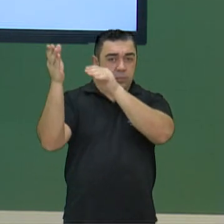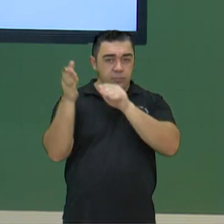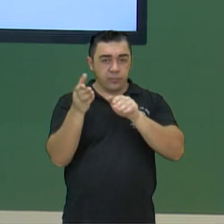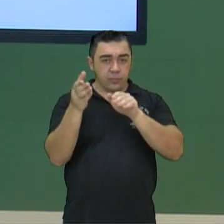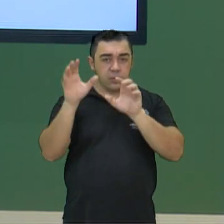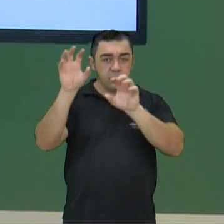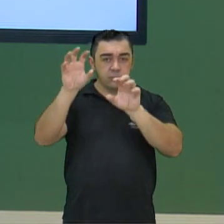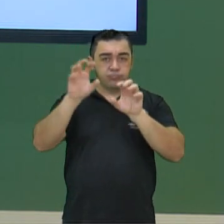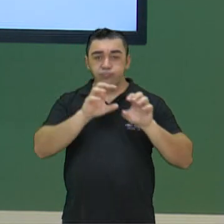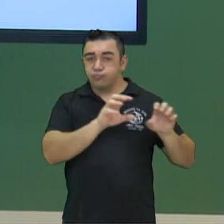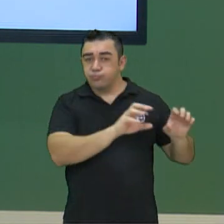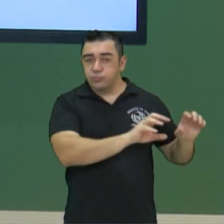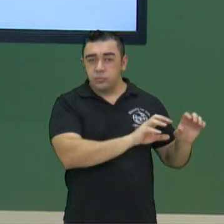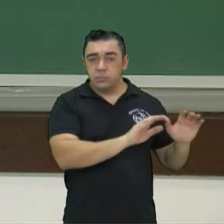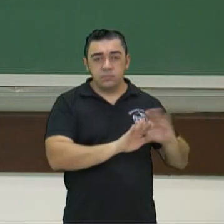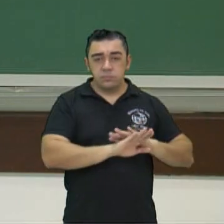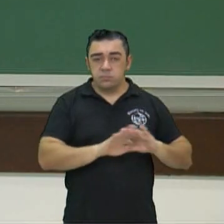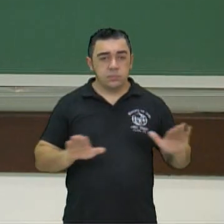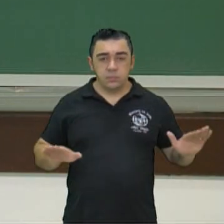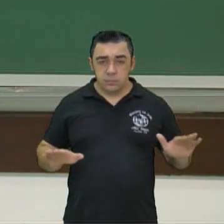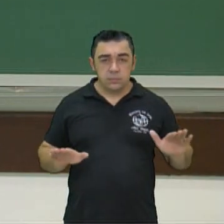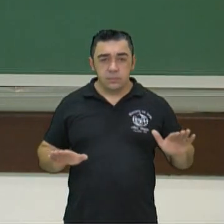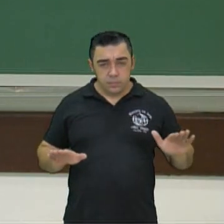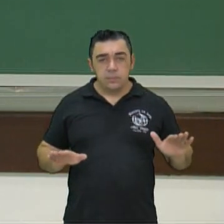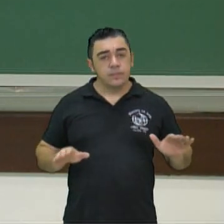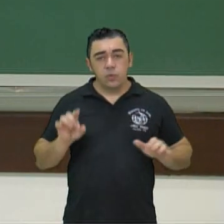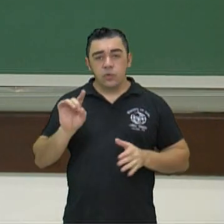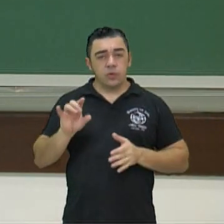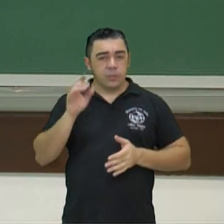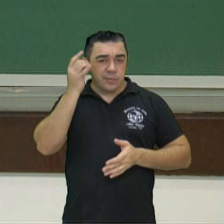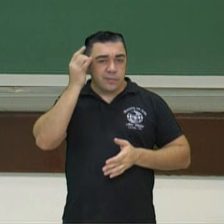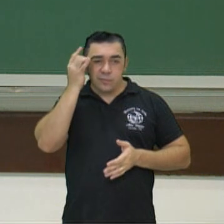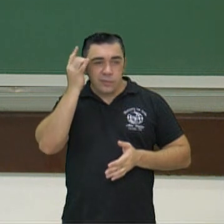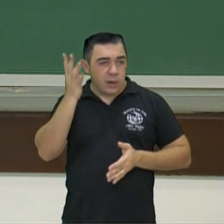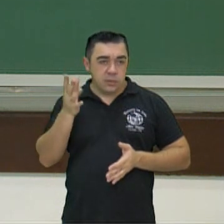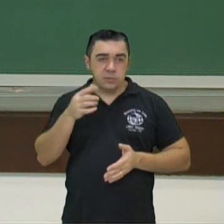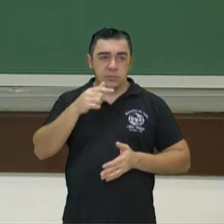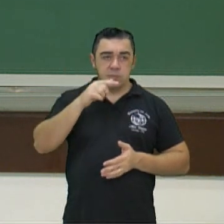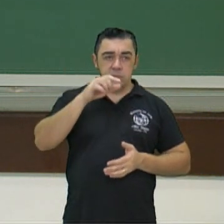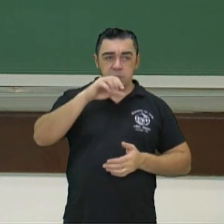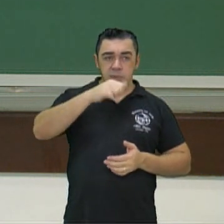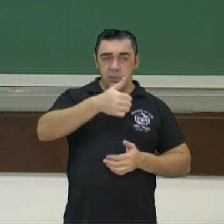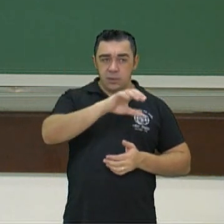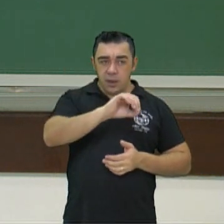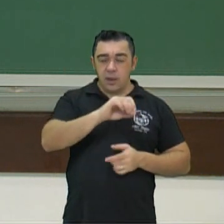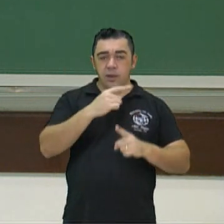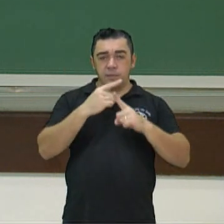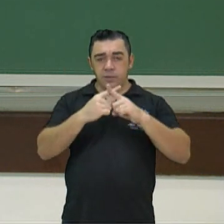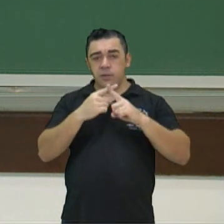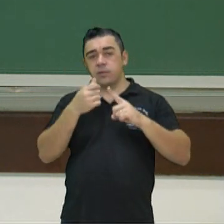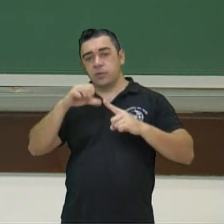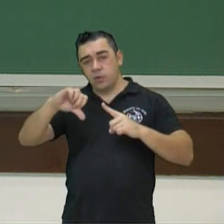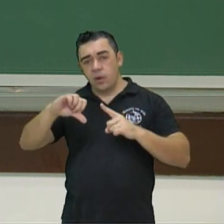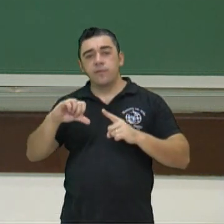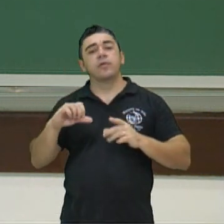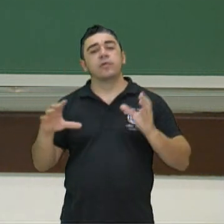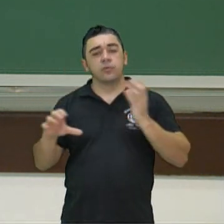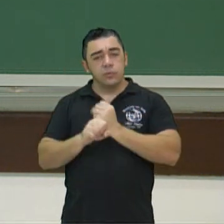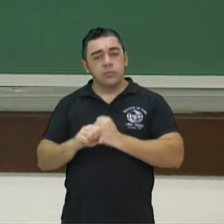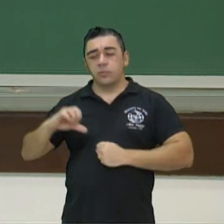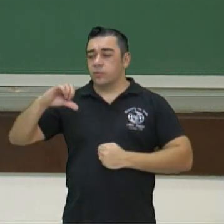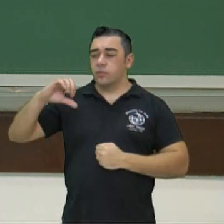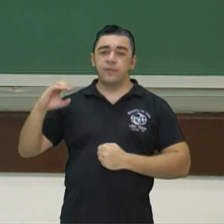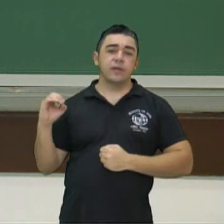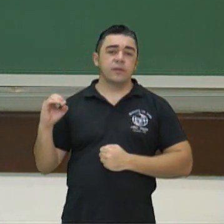daqui com o 8 daqui? Sim, né? Então, vai ficar bem mais fácil. Vai me resultar em 10 vezes 9, que é igual